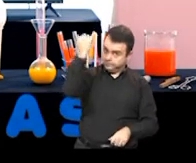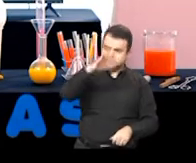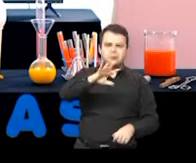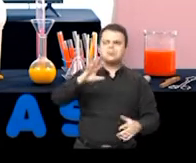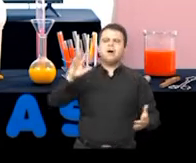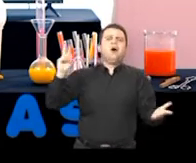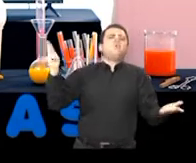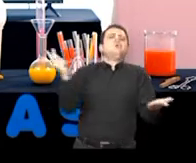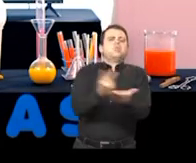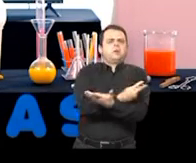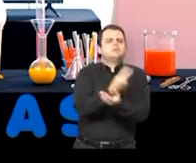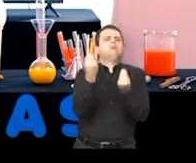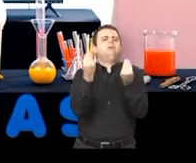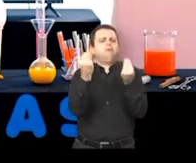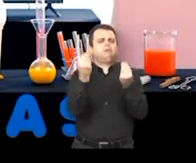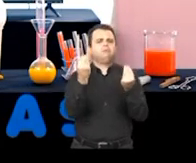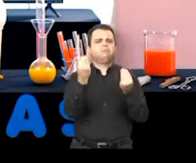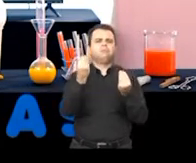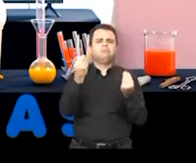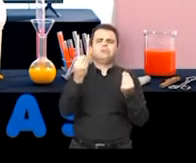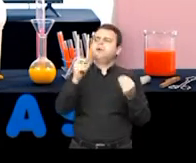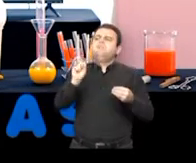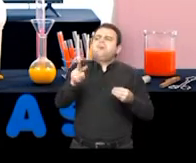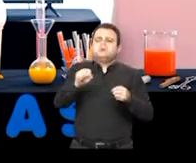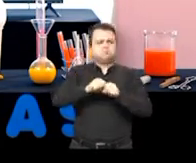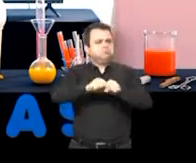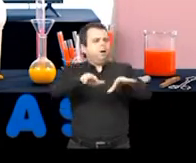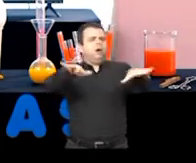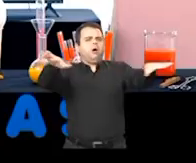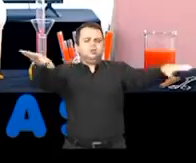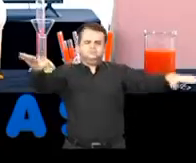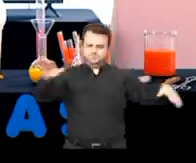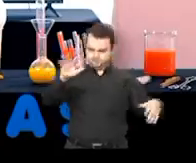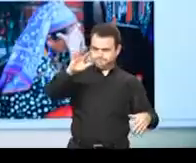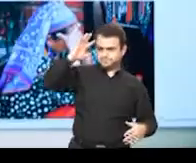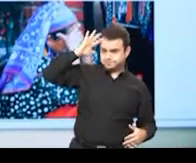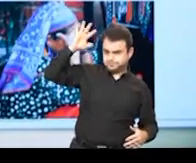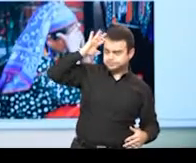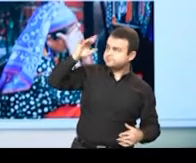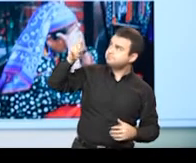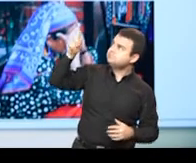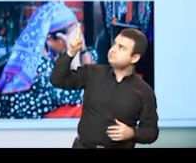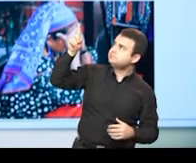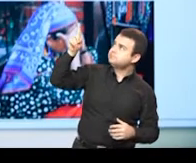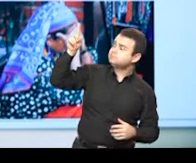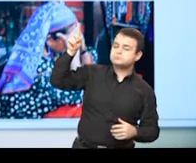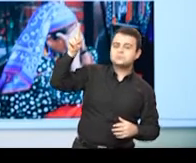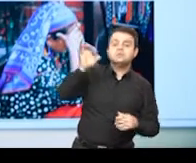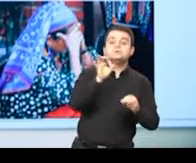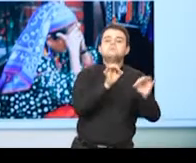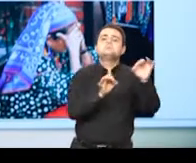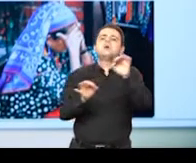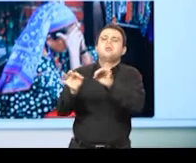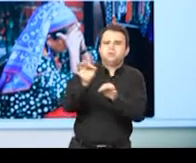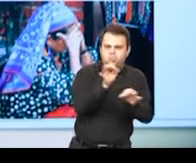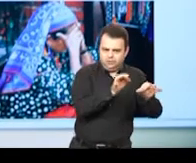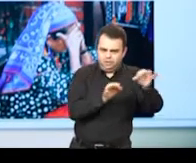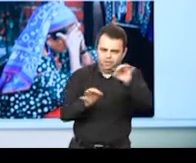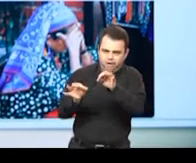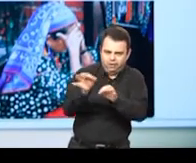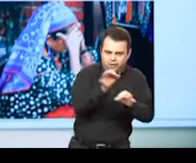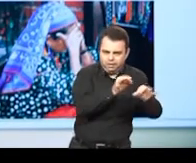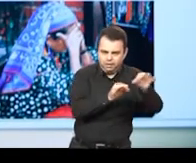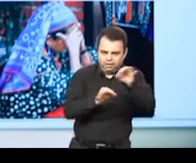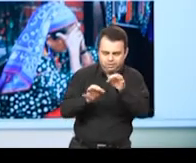isso acontece. E como acontece? Imaginem a célula. Então a célula, ela vai entrar em contato